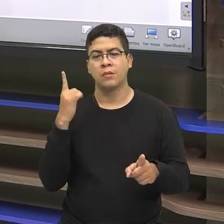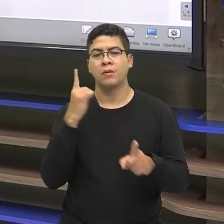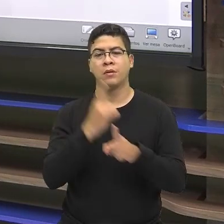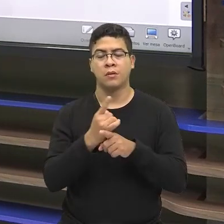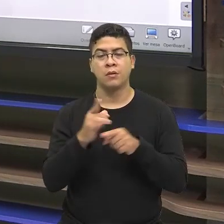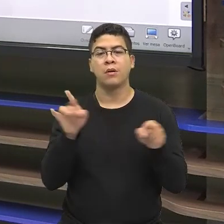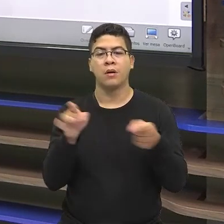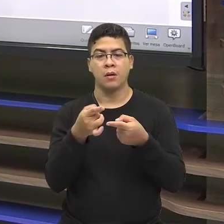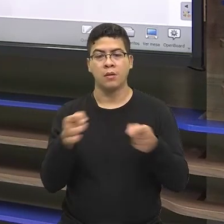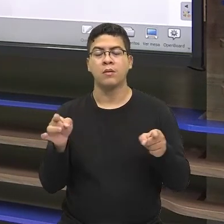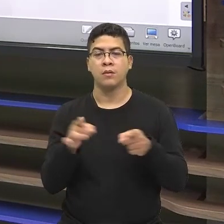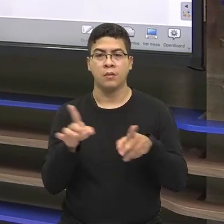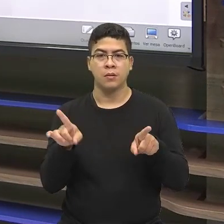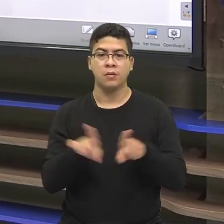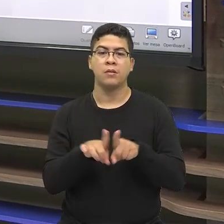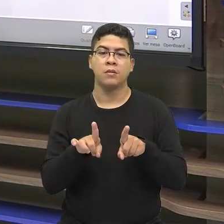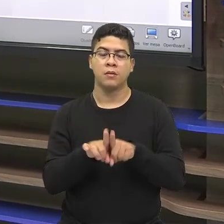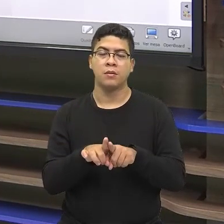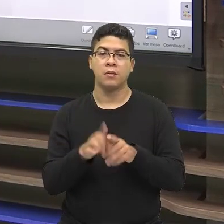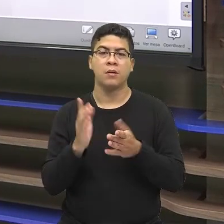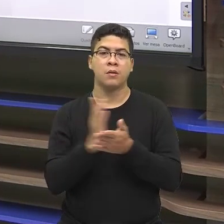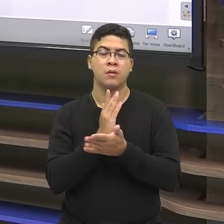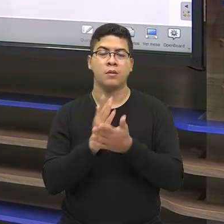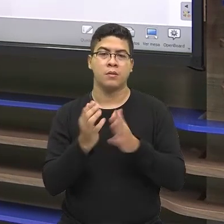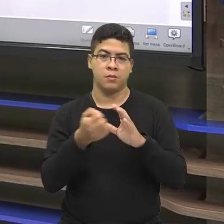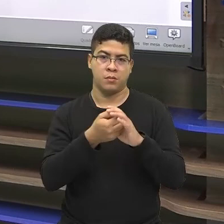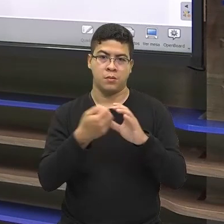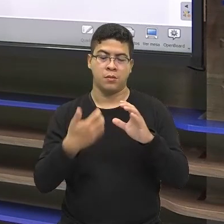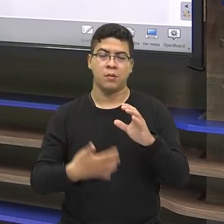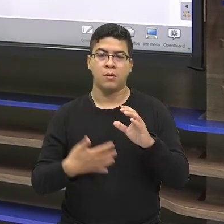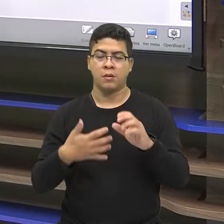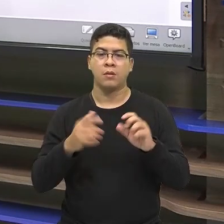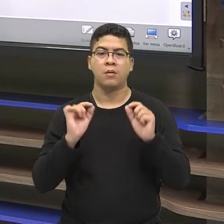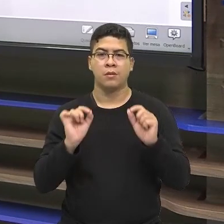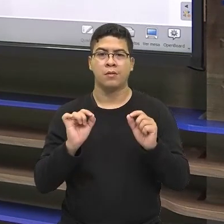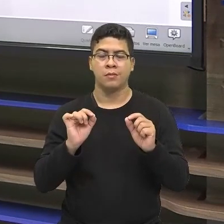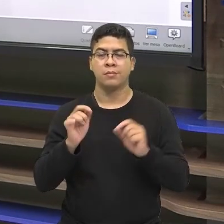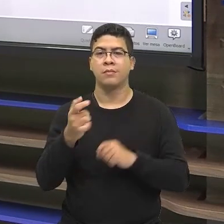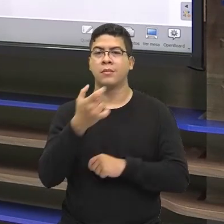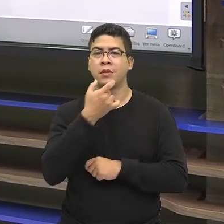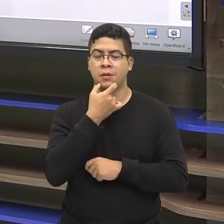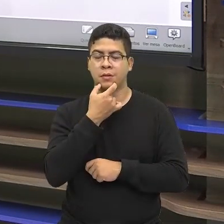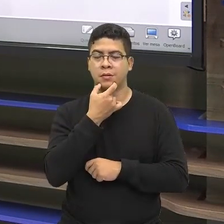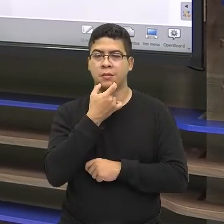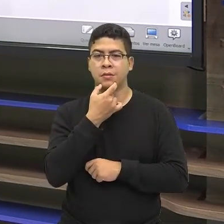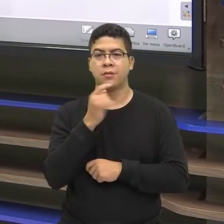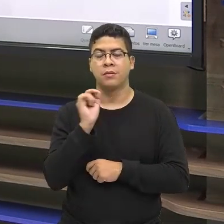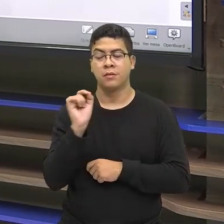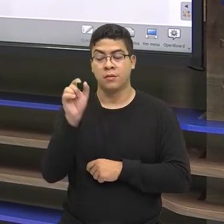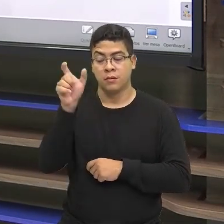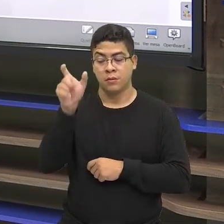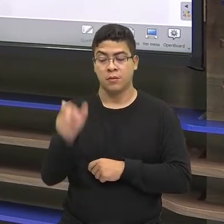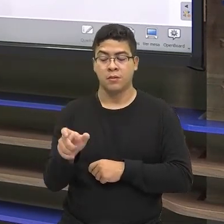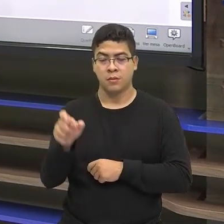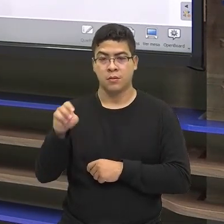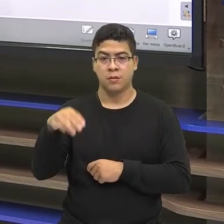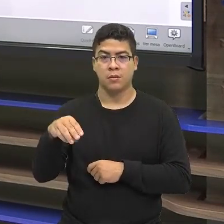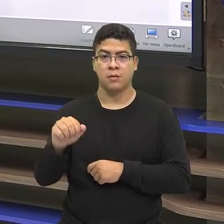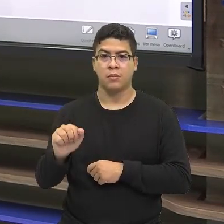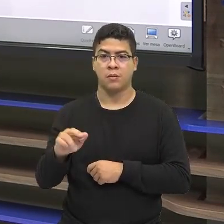pela identidade nacional, que é uma das características do nosso Mário de Andrade, que foi o que